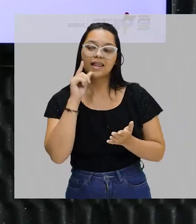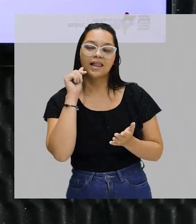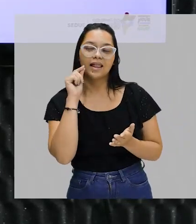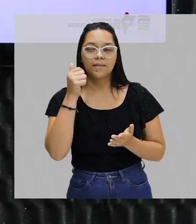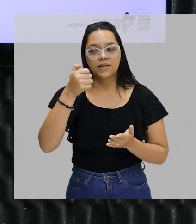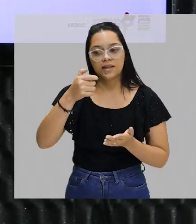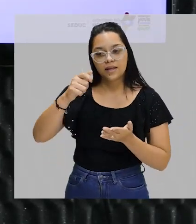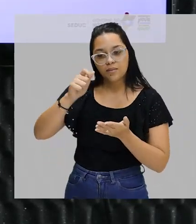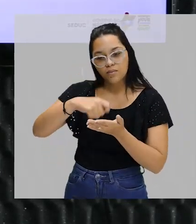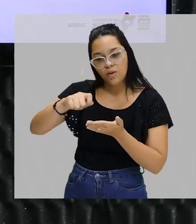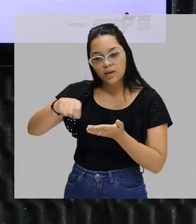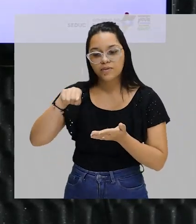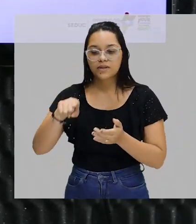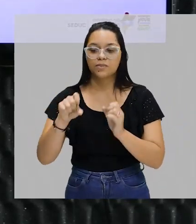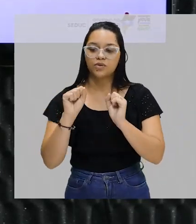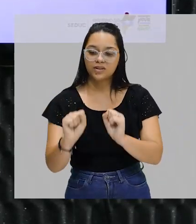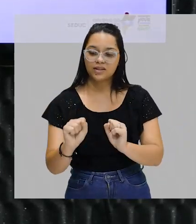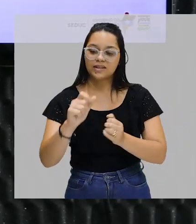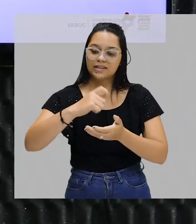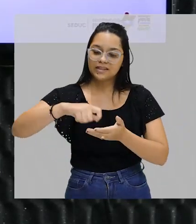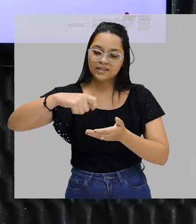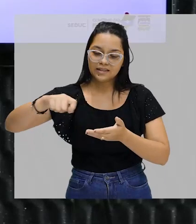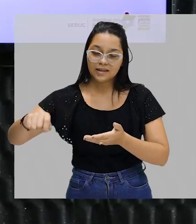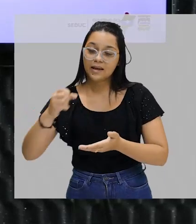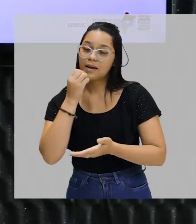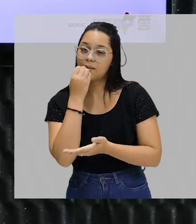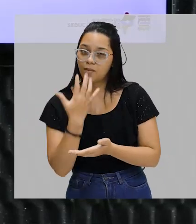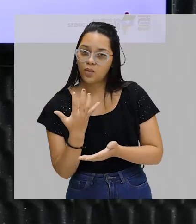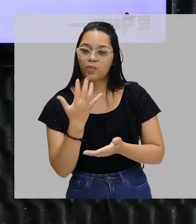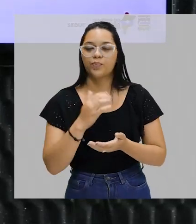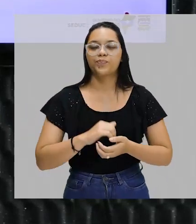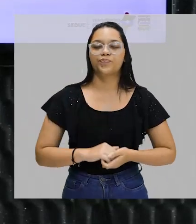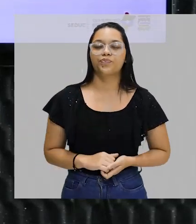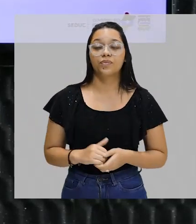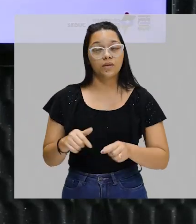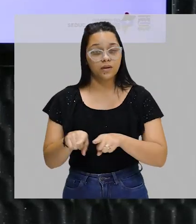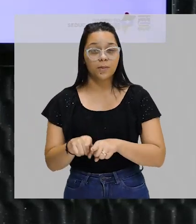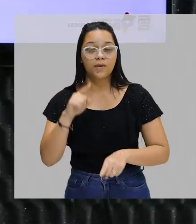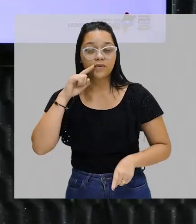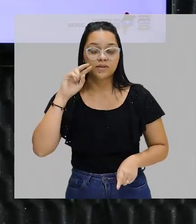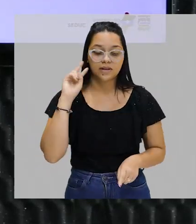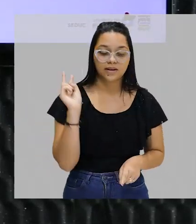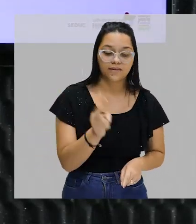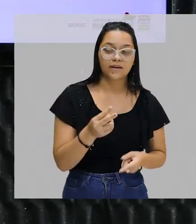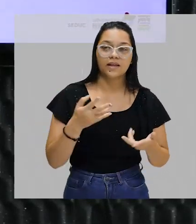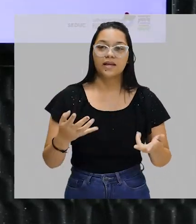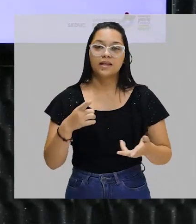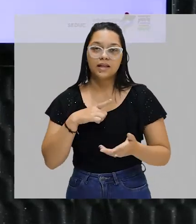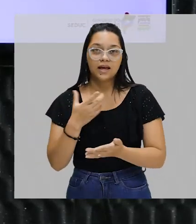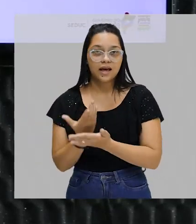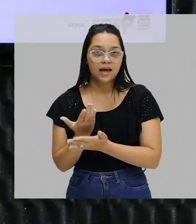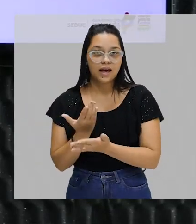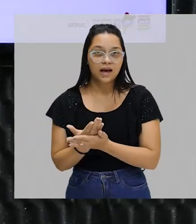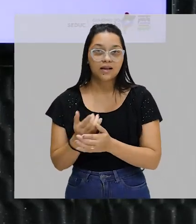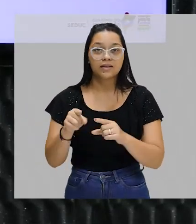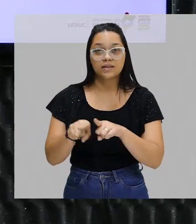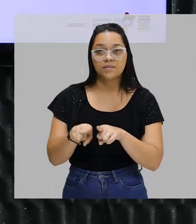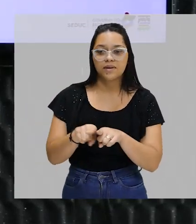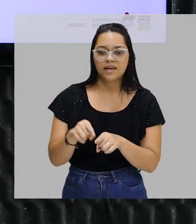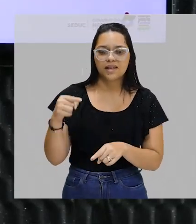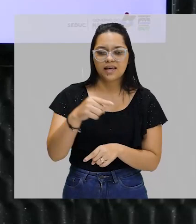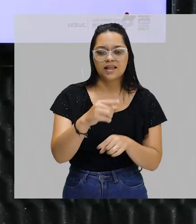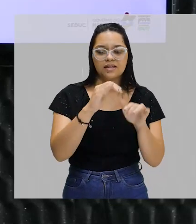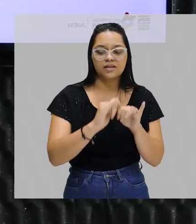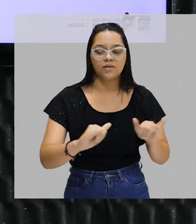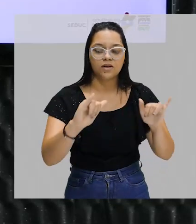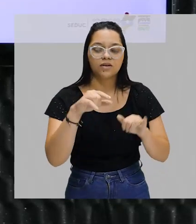caneta, borracha, para você fazer as devidas anotações ao longo do vídeo. Então, você está acompanhando, certo, a aula. E aquelas